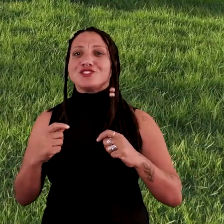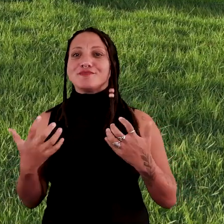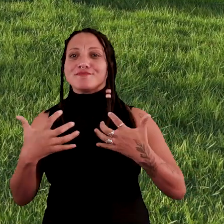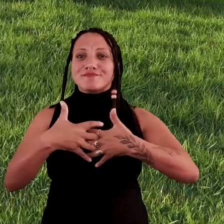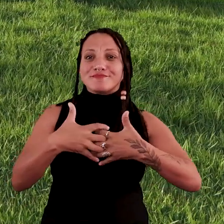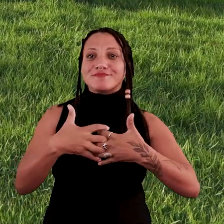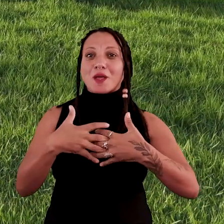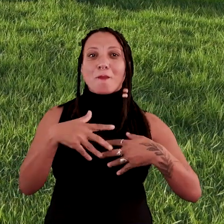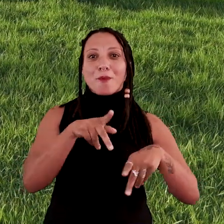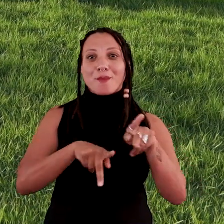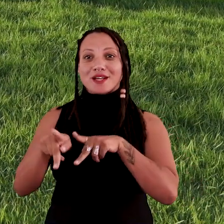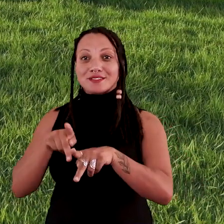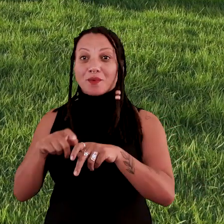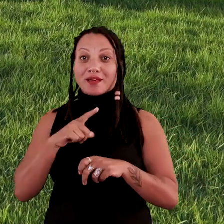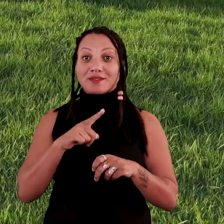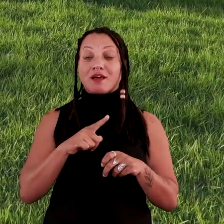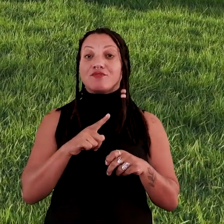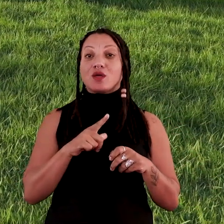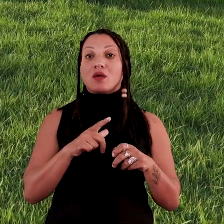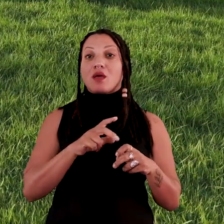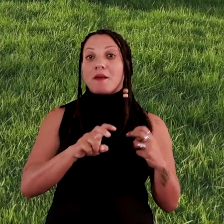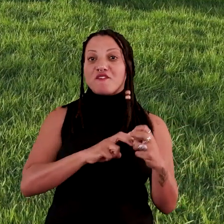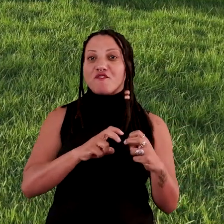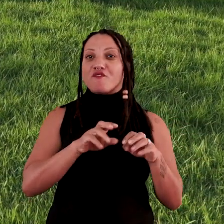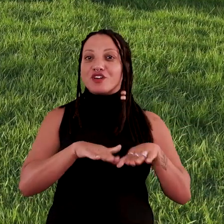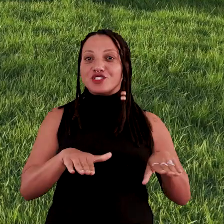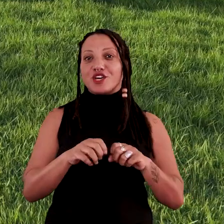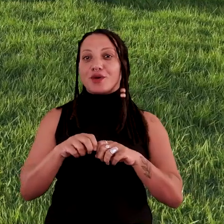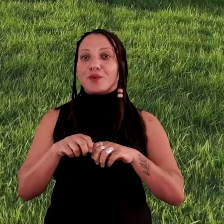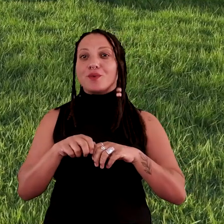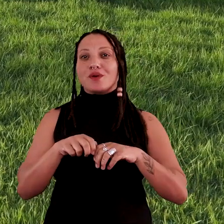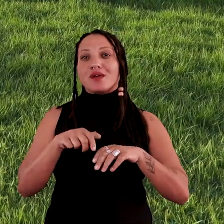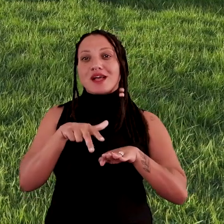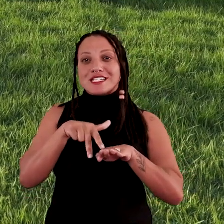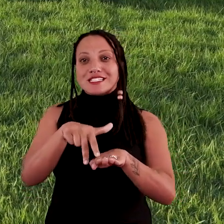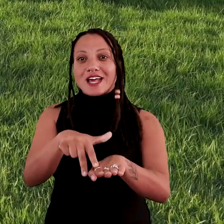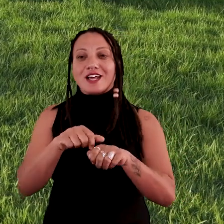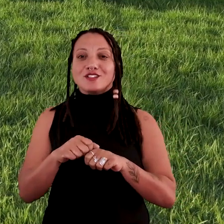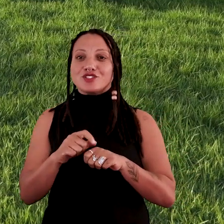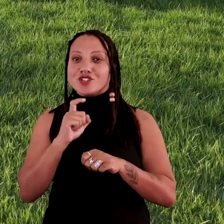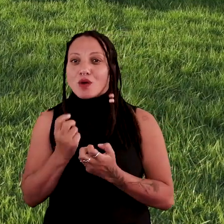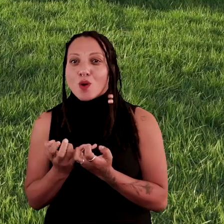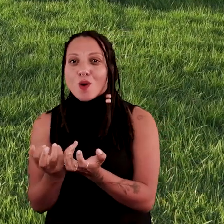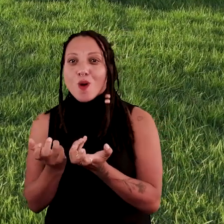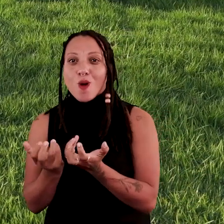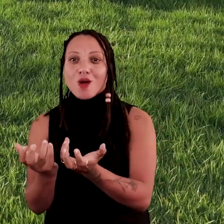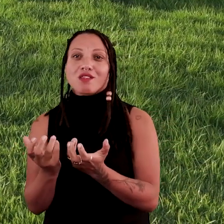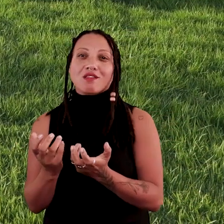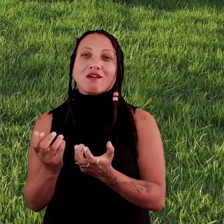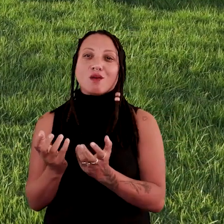se apropriasse do espaço, e não só os comerciantes que já atuavam lá e permaneceram no